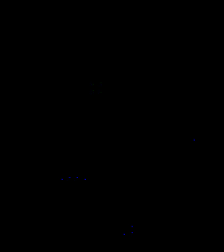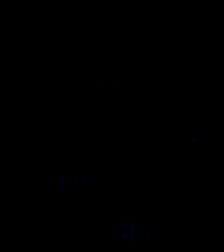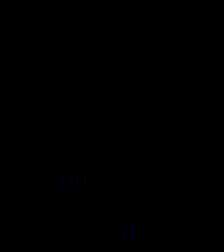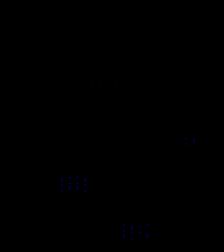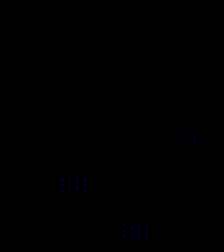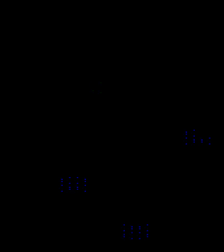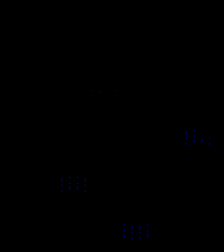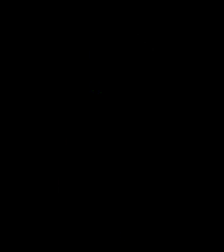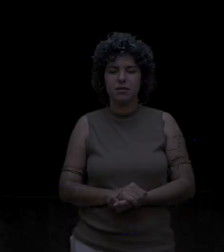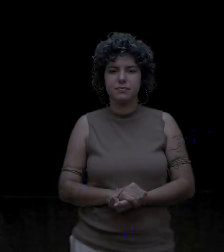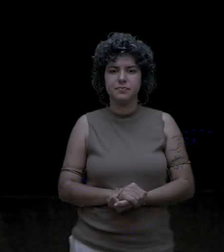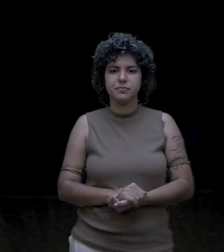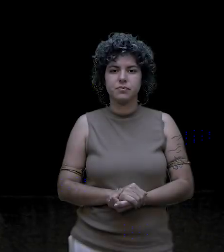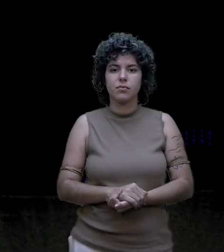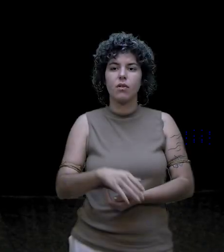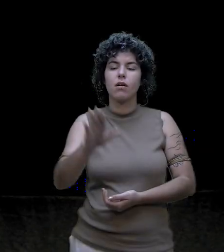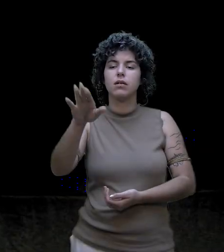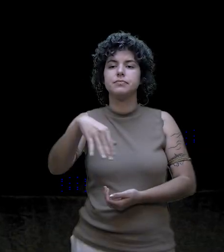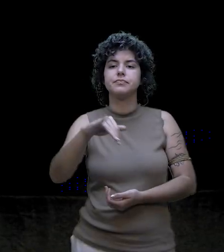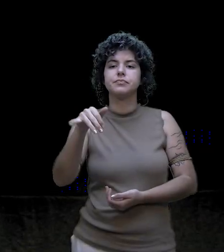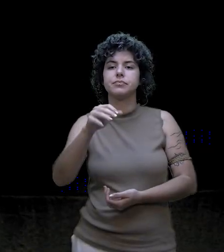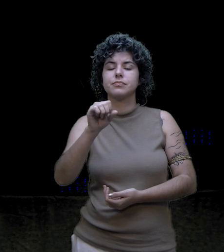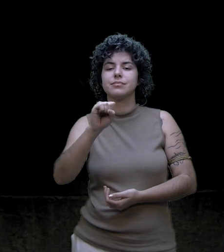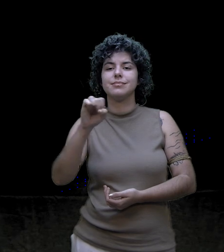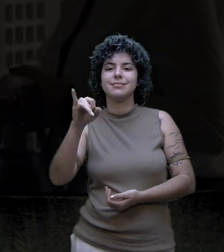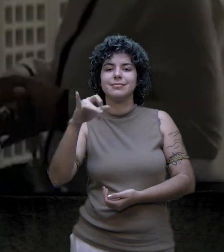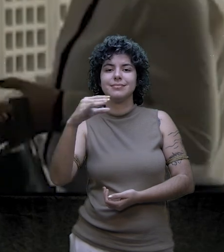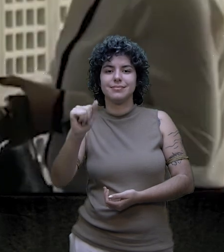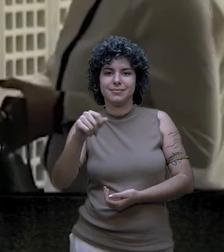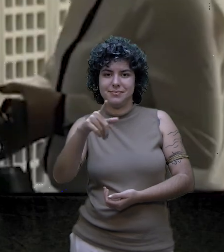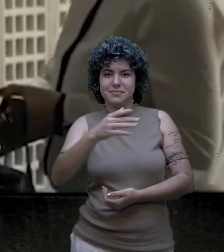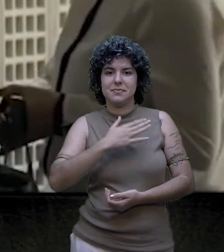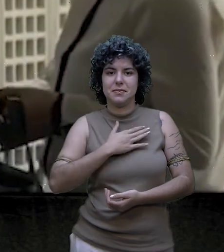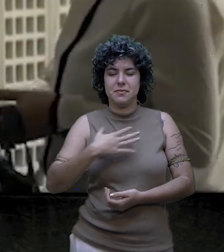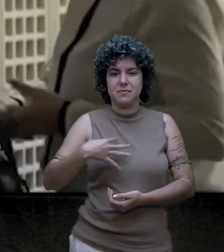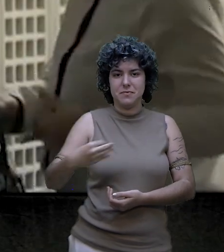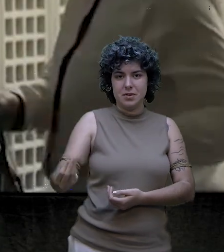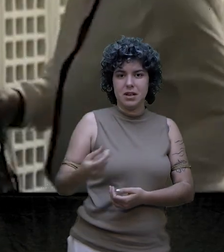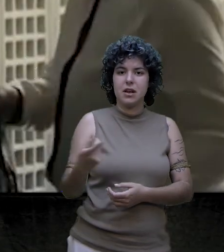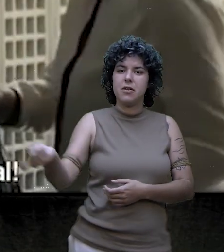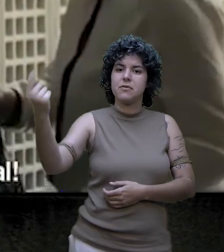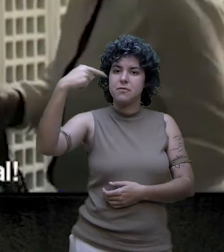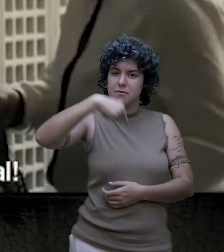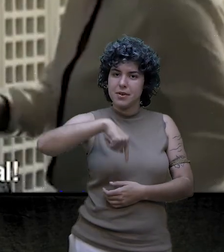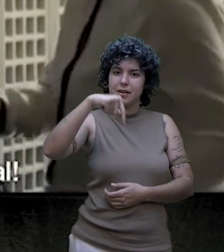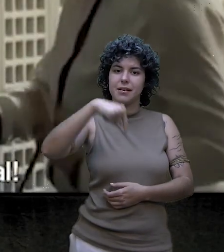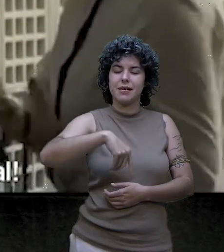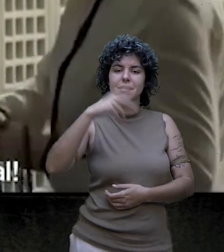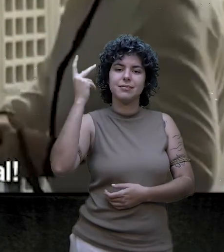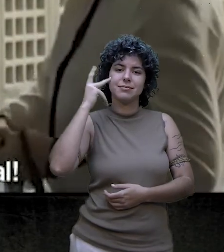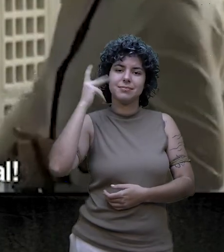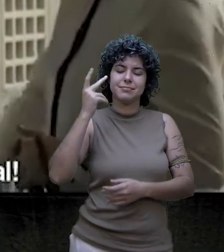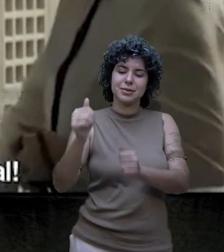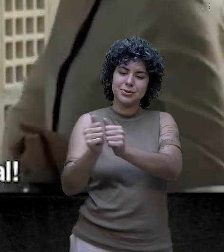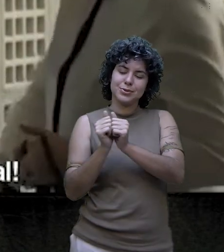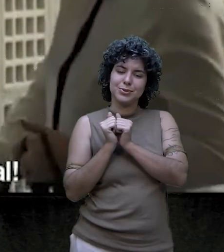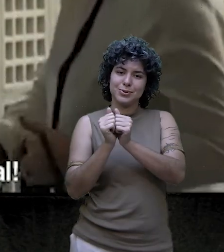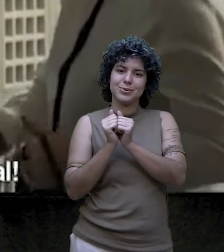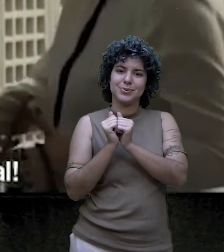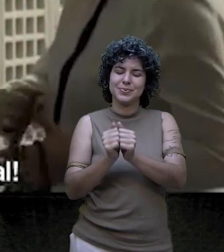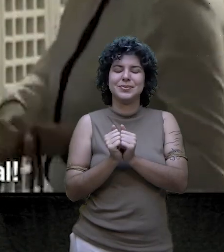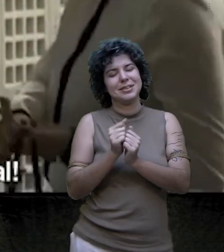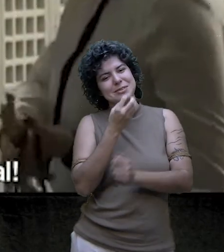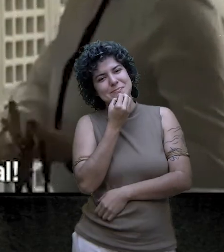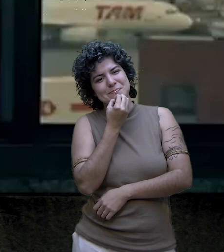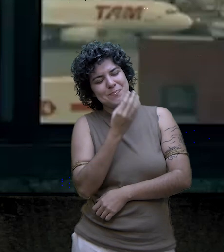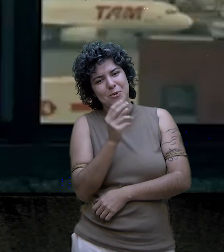Na Barra, Jéssica, minha filha, tá querendo vir pra São Paulo pra ficar comigo. Mentira! Que bom, Val!